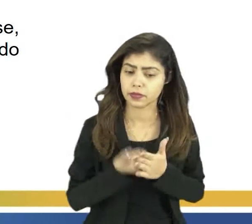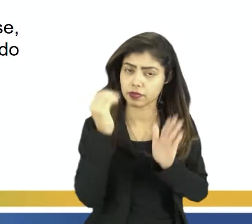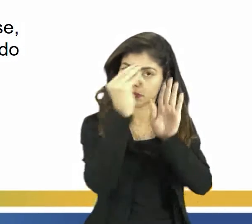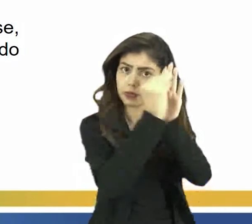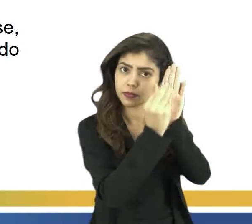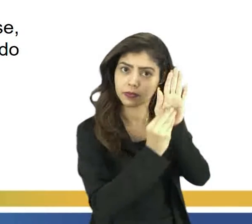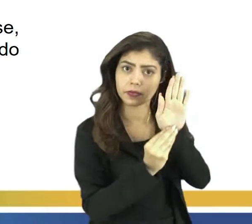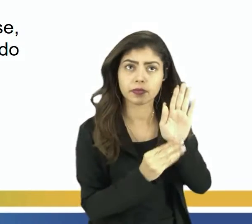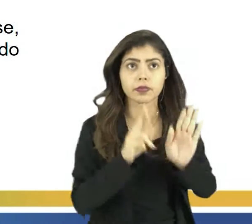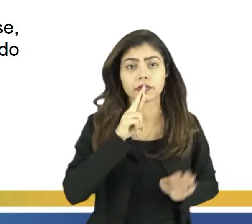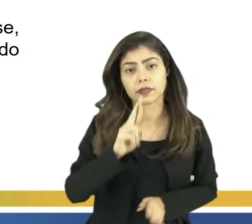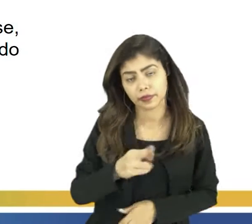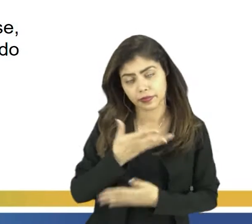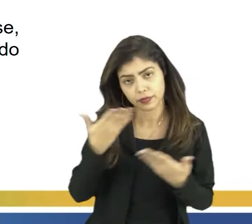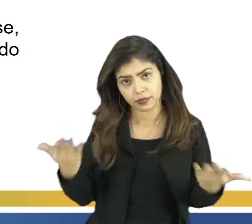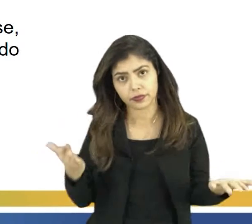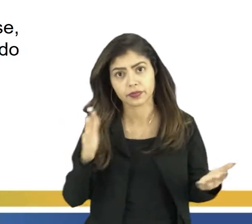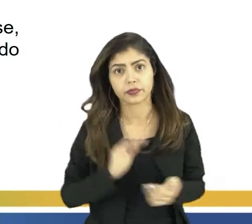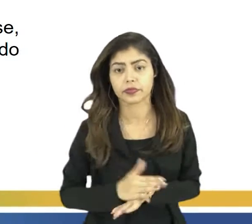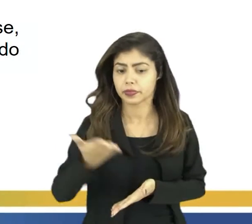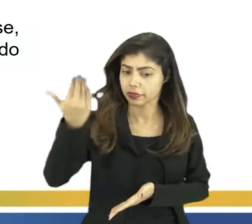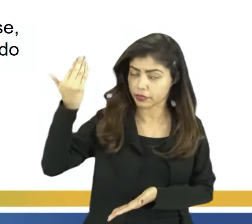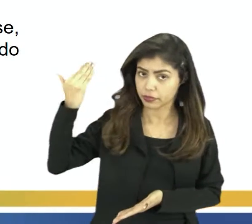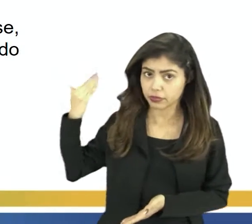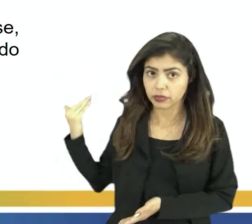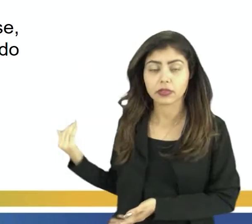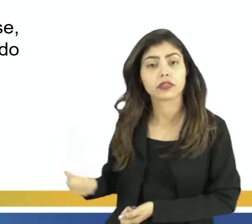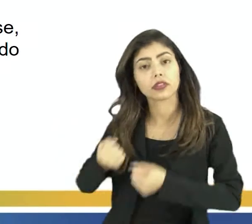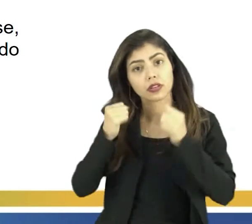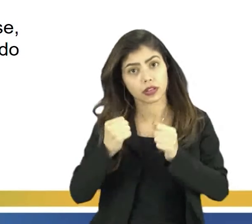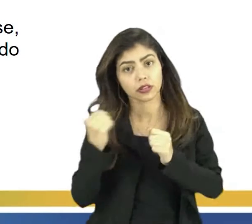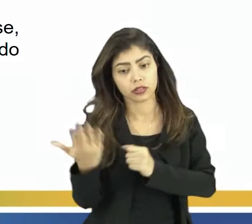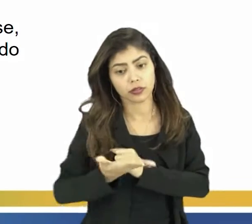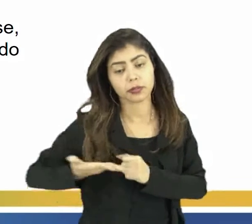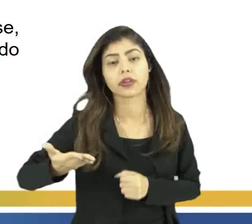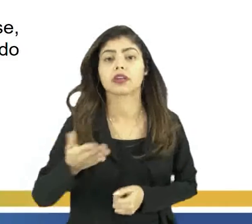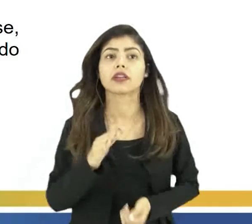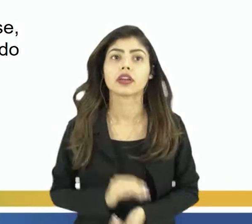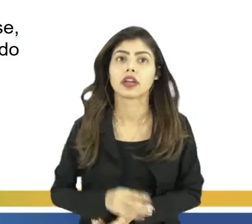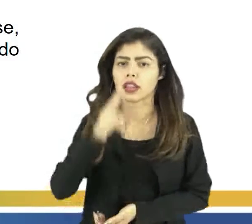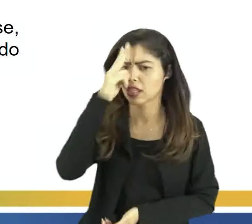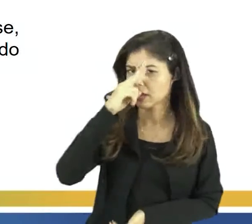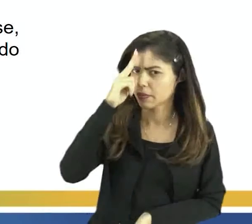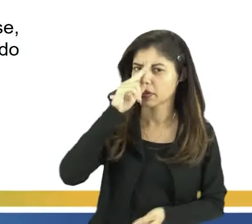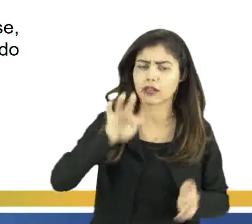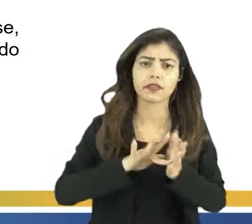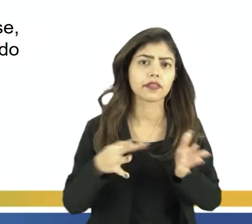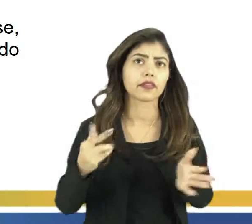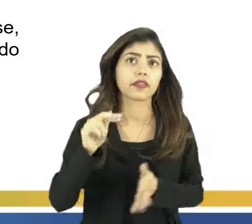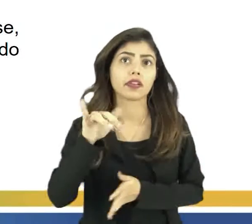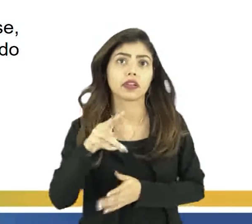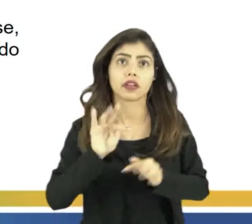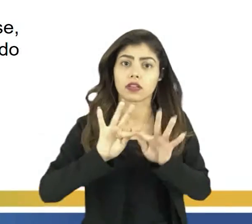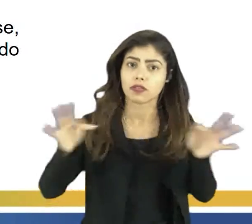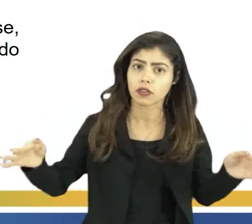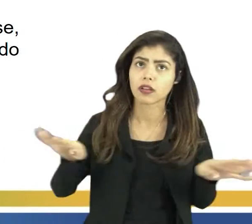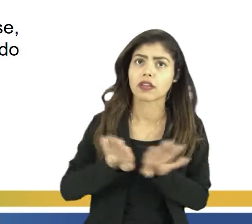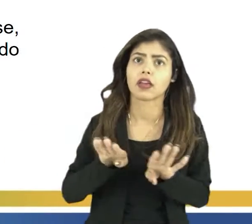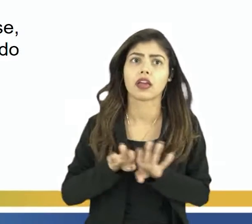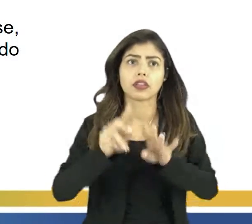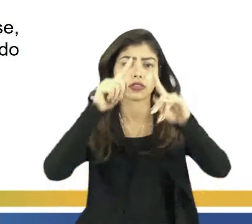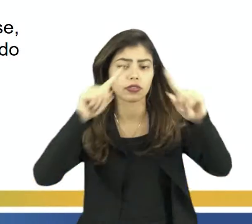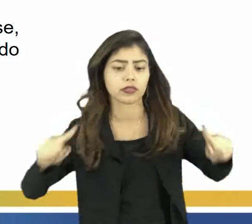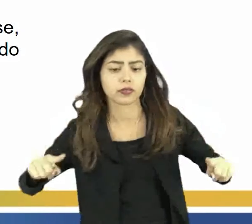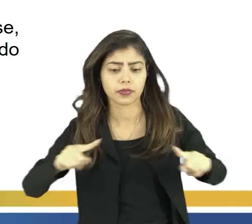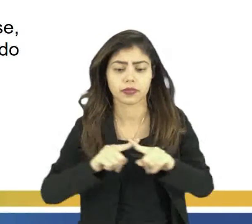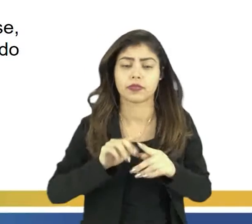da questão, aquilo que foi fornecido. Antes de mais nada, para descobrirmos a área da base, devemos lembrar a fórmula para encontrar a área do